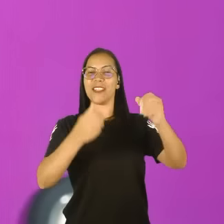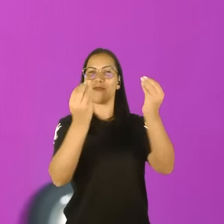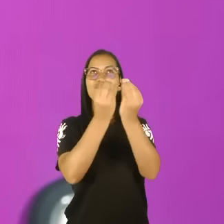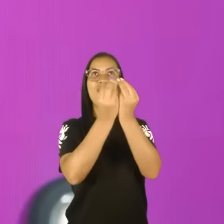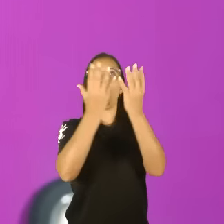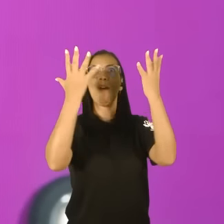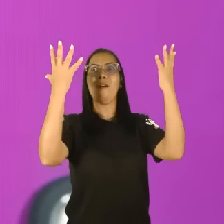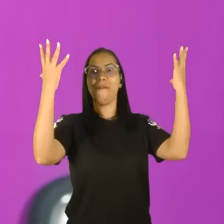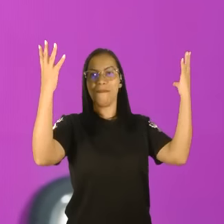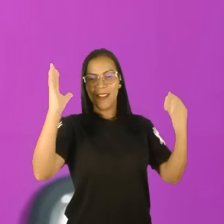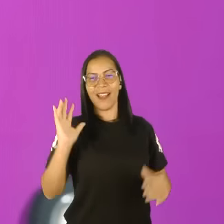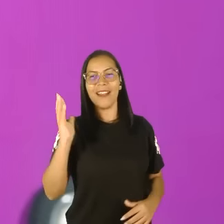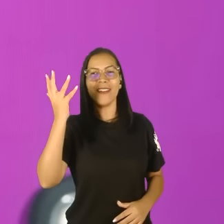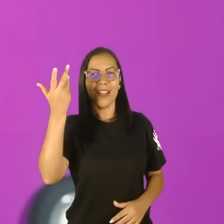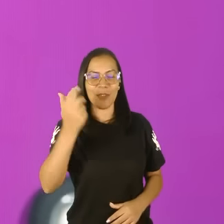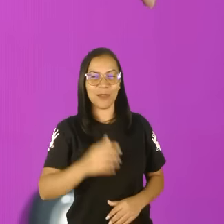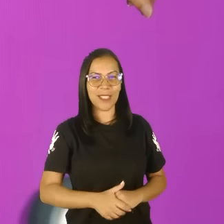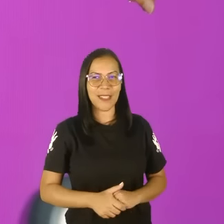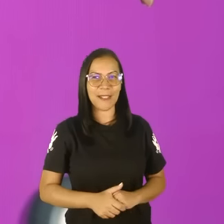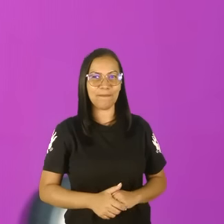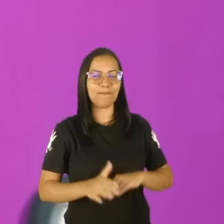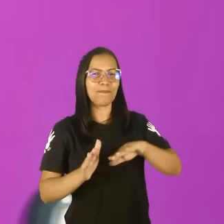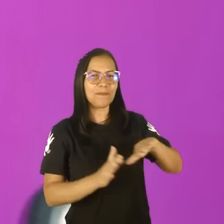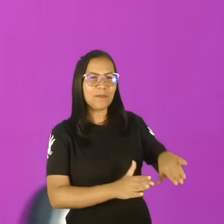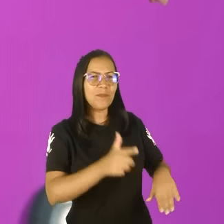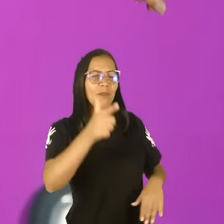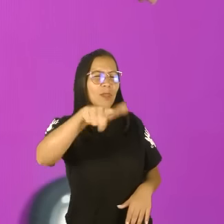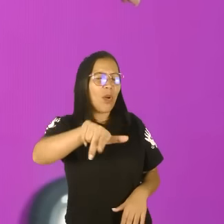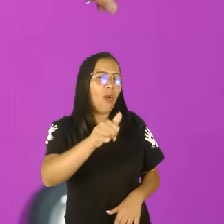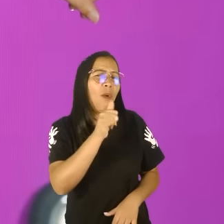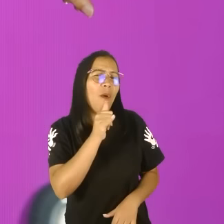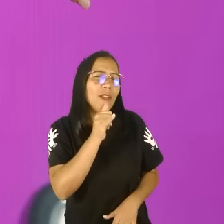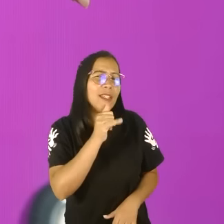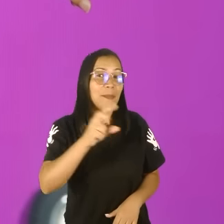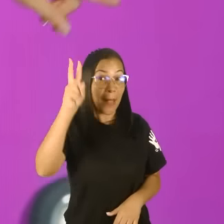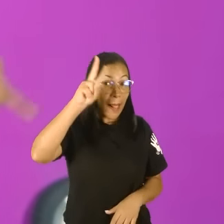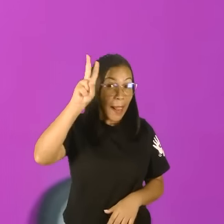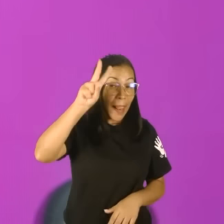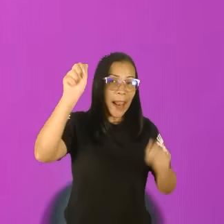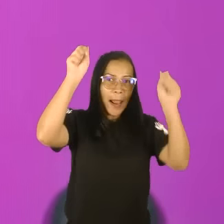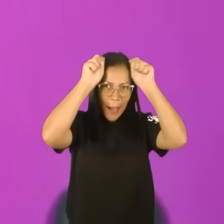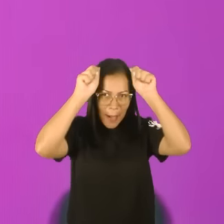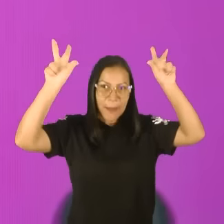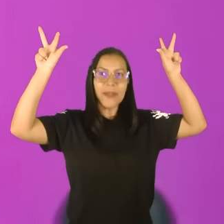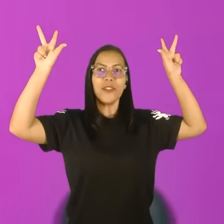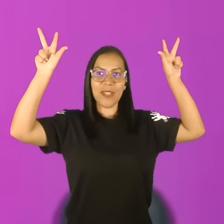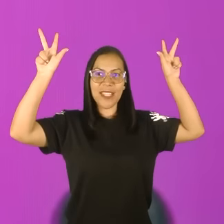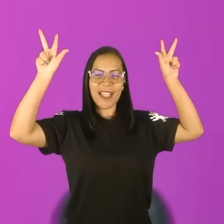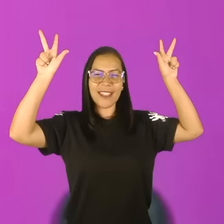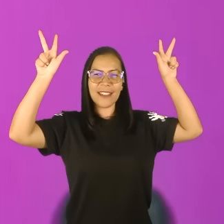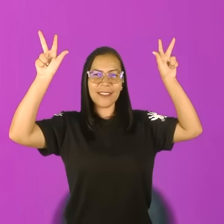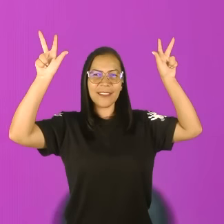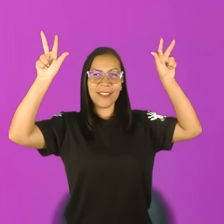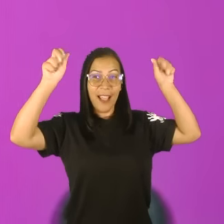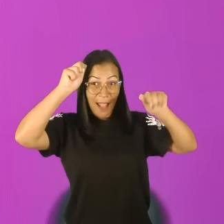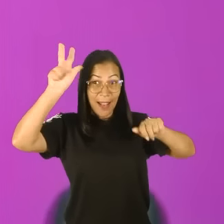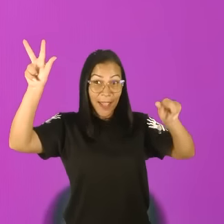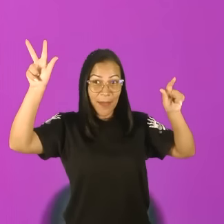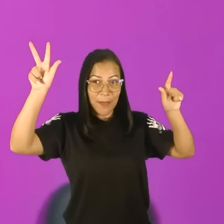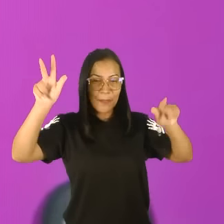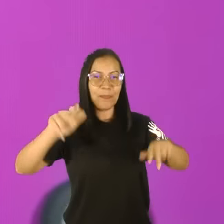ele vê a sarça pegando fogo e a sarça não se consumia, ele não tinha 41, ele não tinha 45, ele não